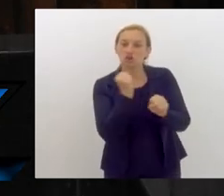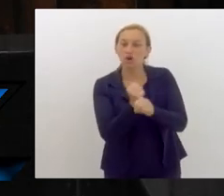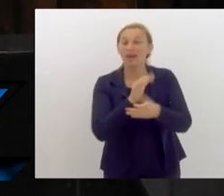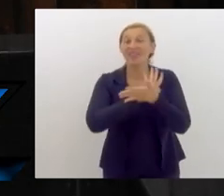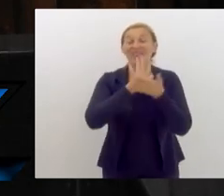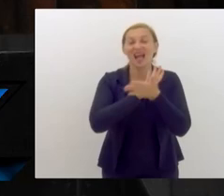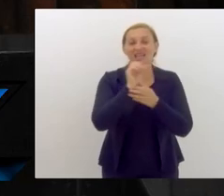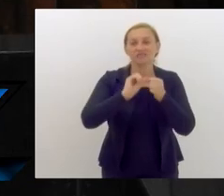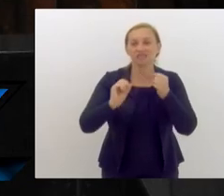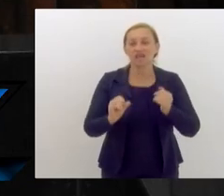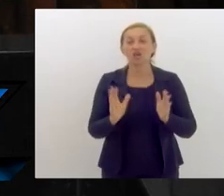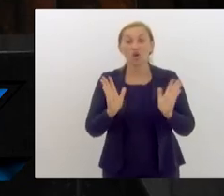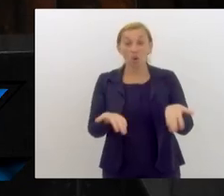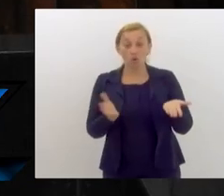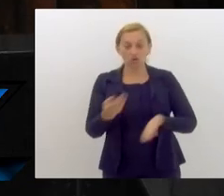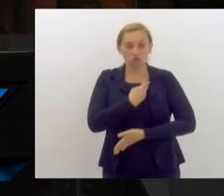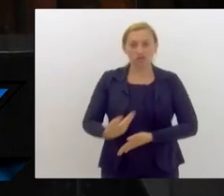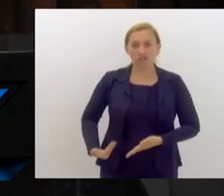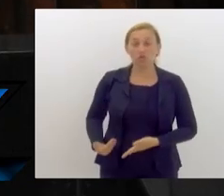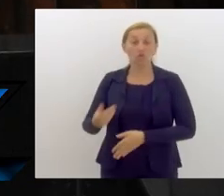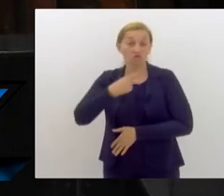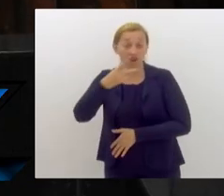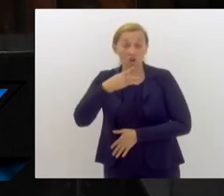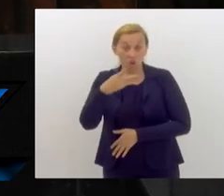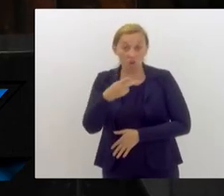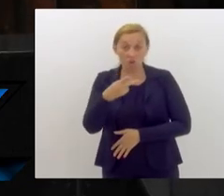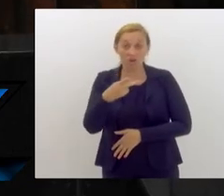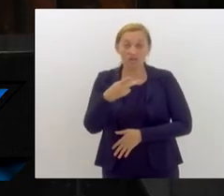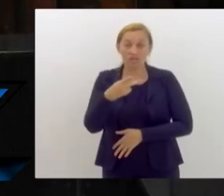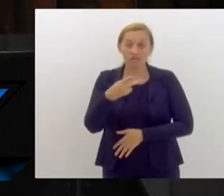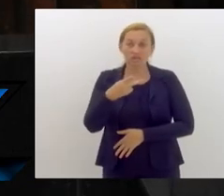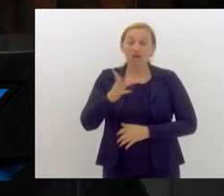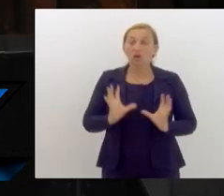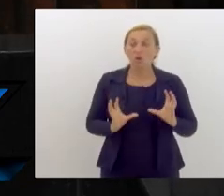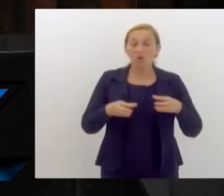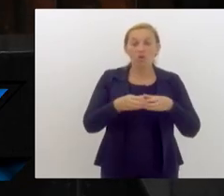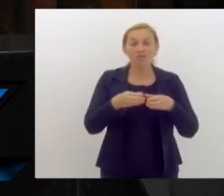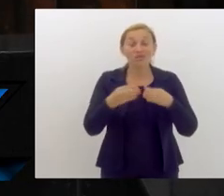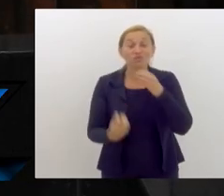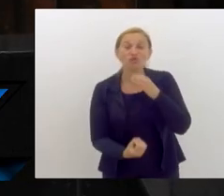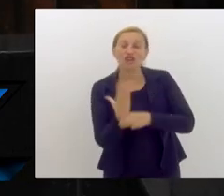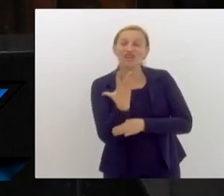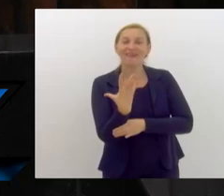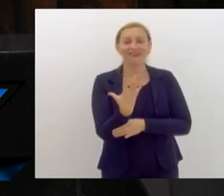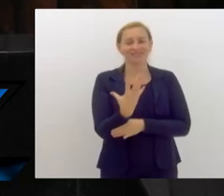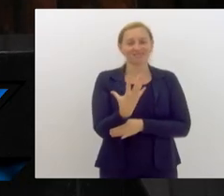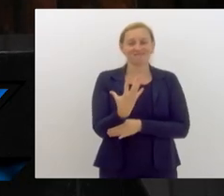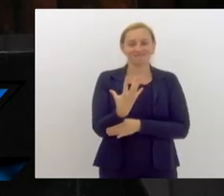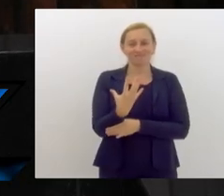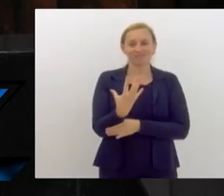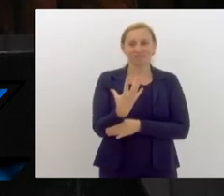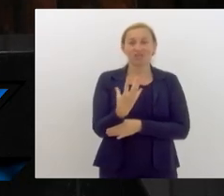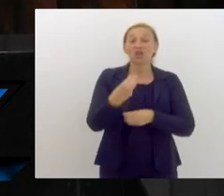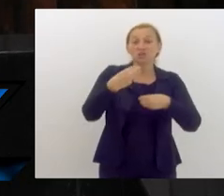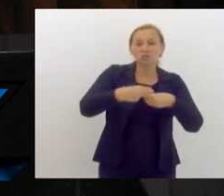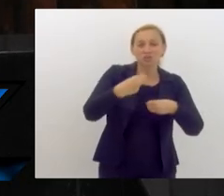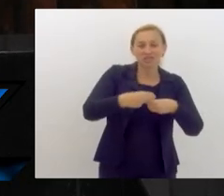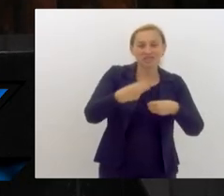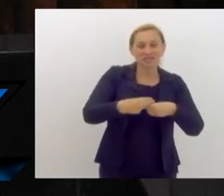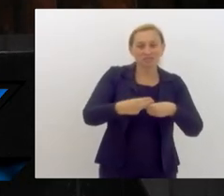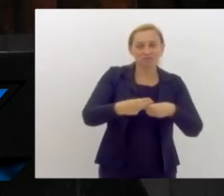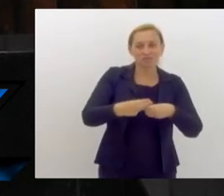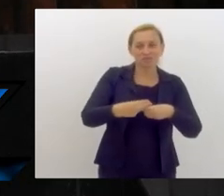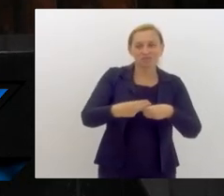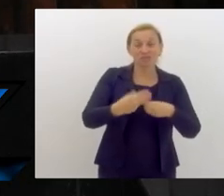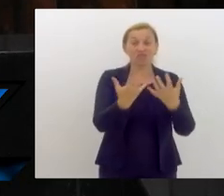o governador hoje também falou sobre uma comissão que foi criada no Município de Petrópolis